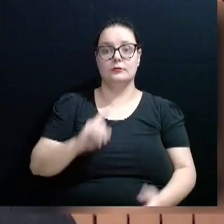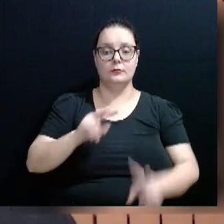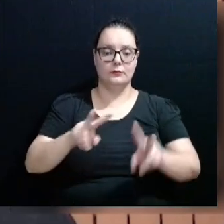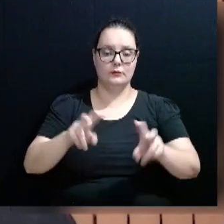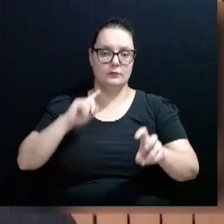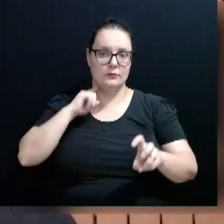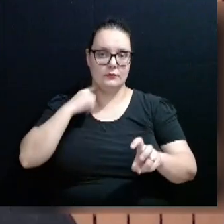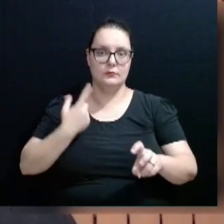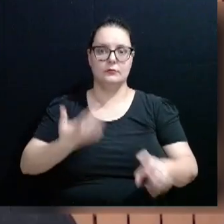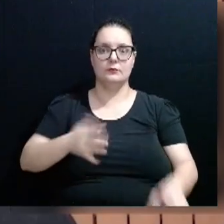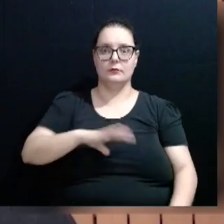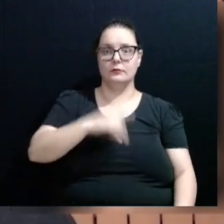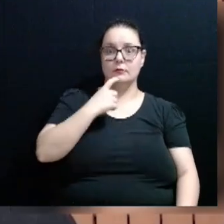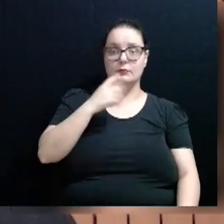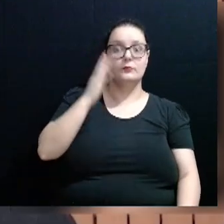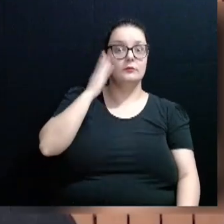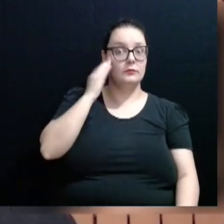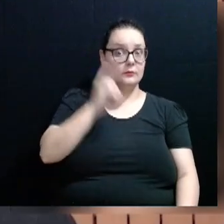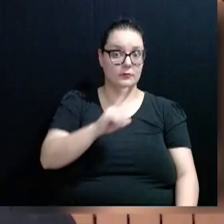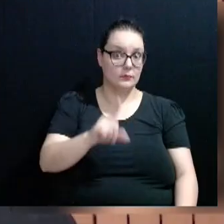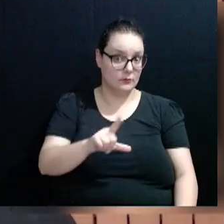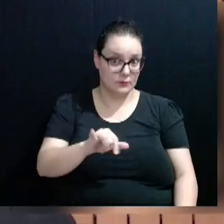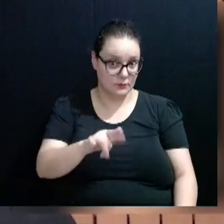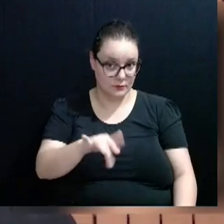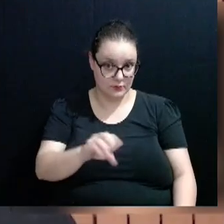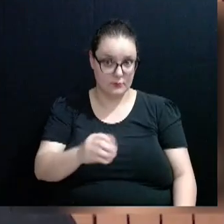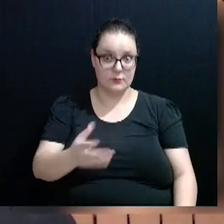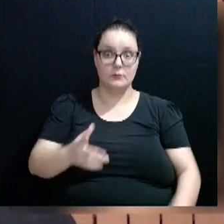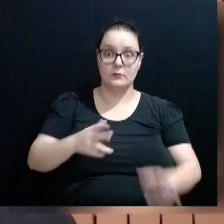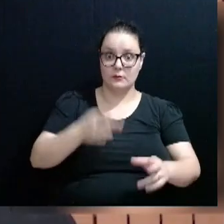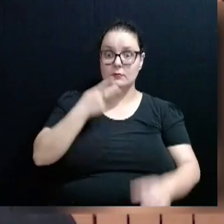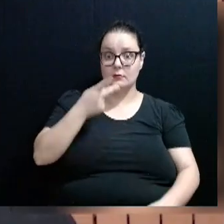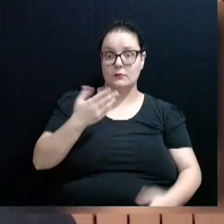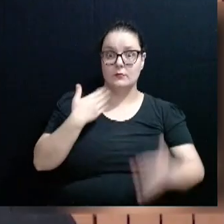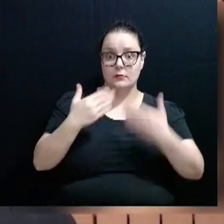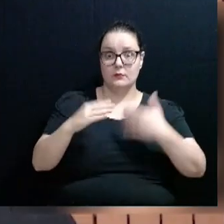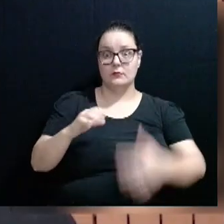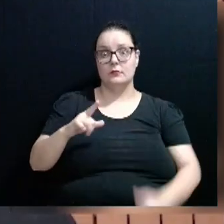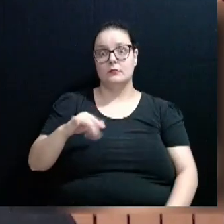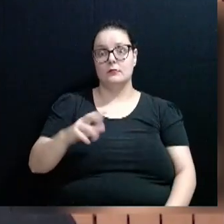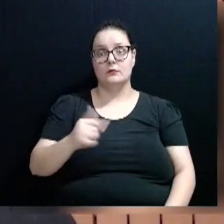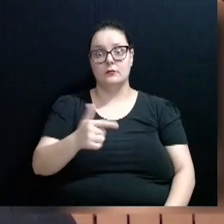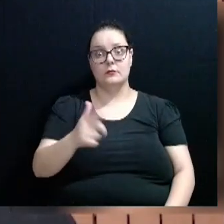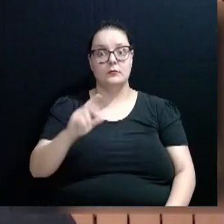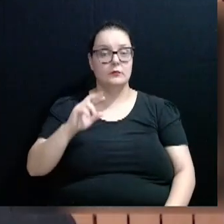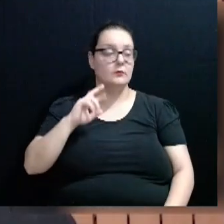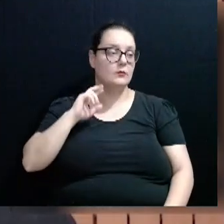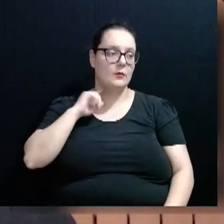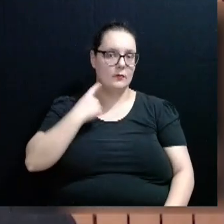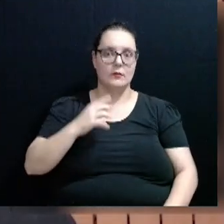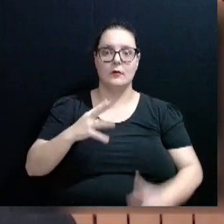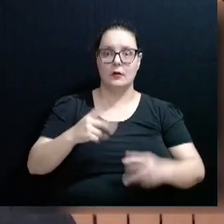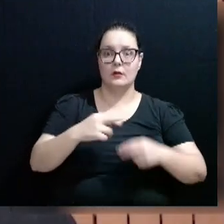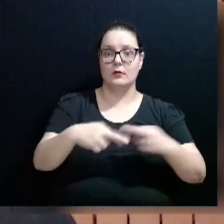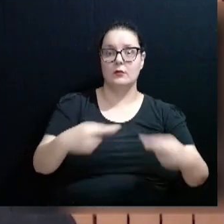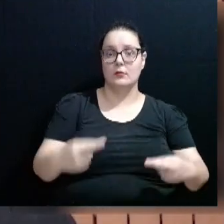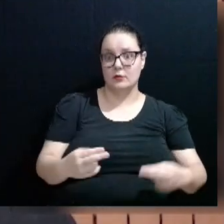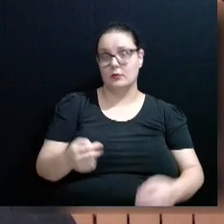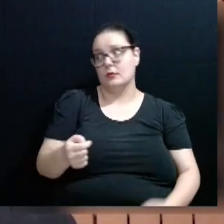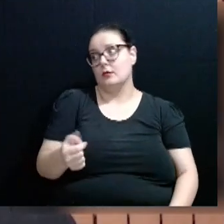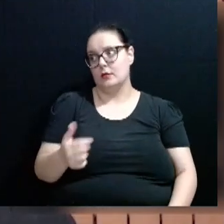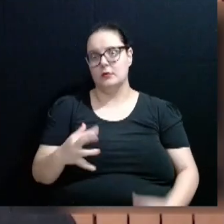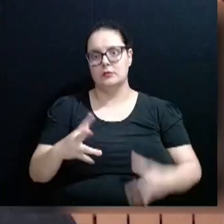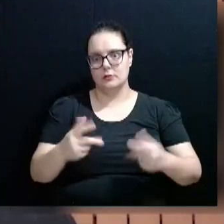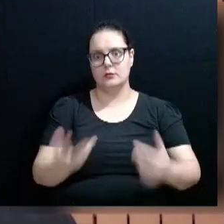gente sabe que não é lixo. Como eu estava falando com a dona Celeste outro dia, não existe lixo, é tudo reciclável praticamente, né? Então, eu espero que a prefeitura leve a